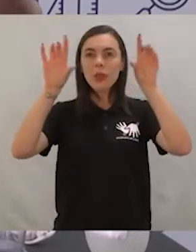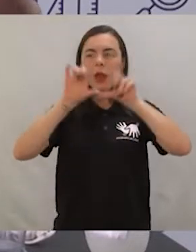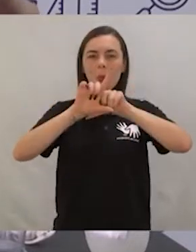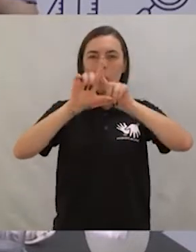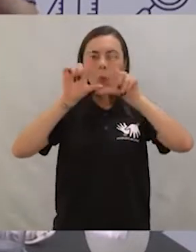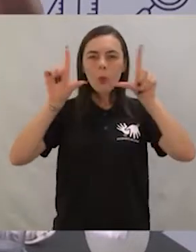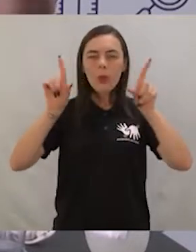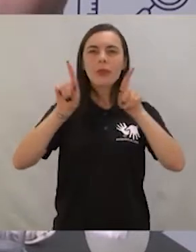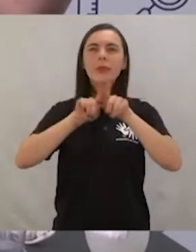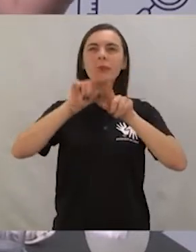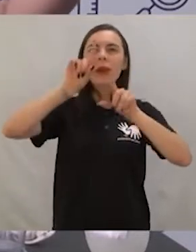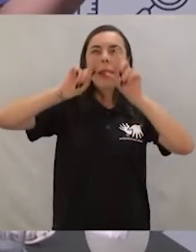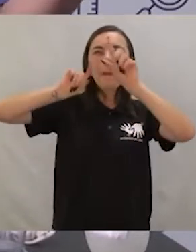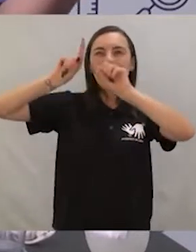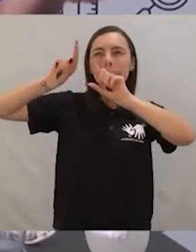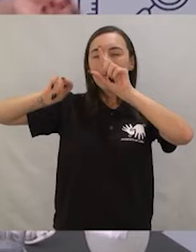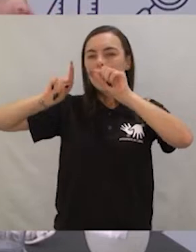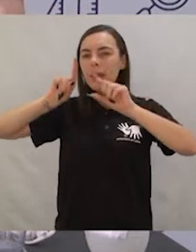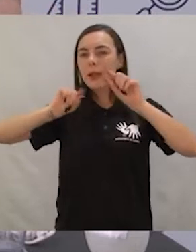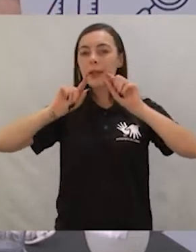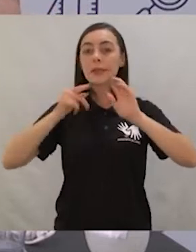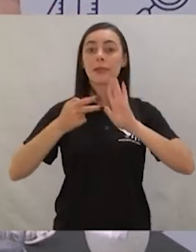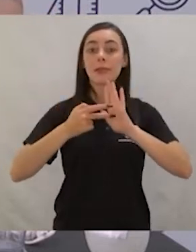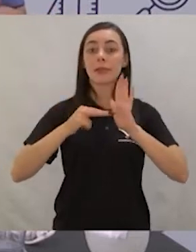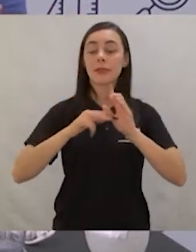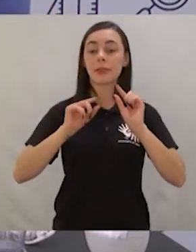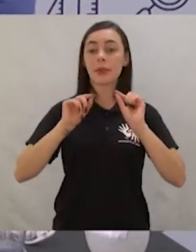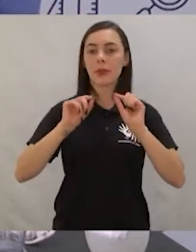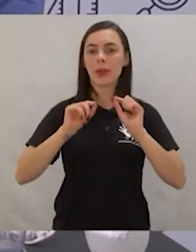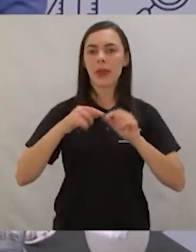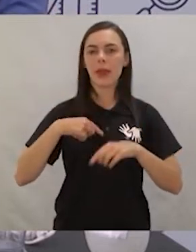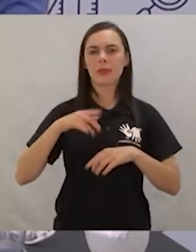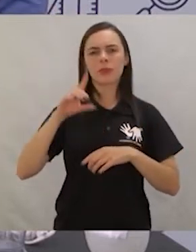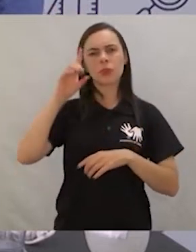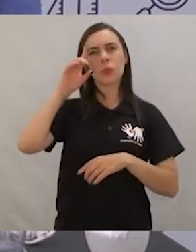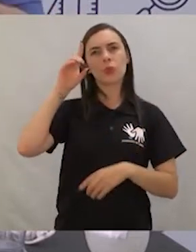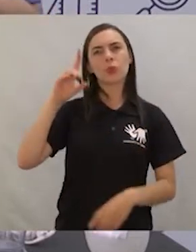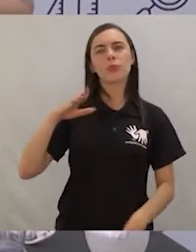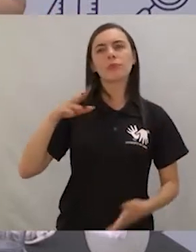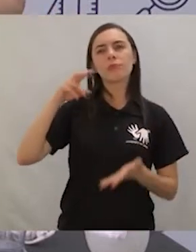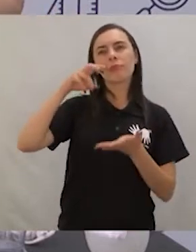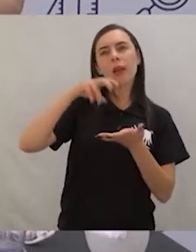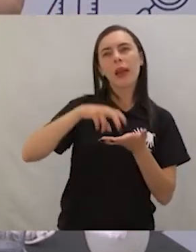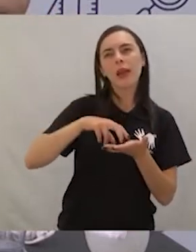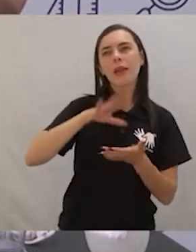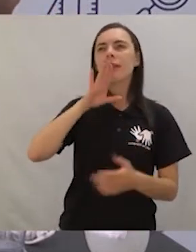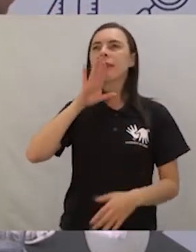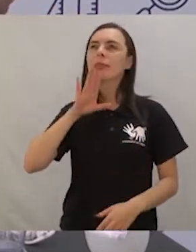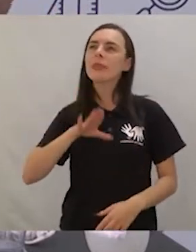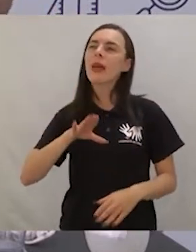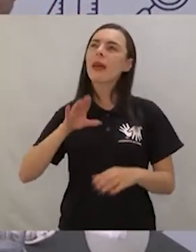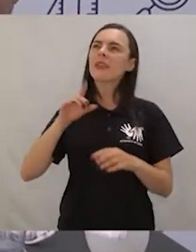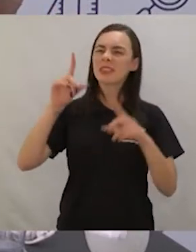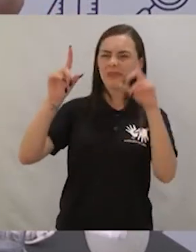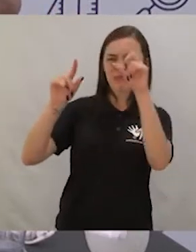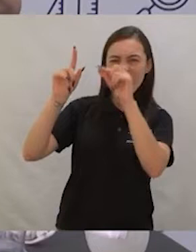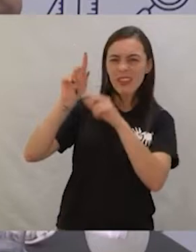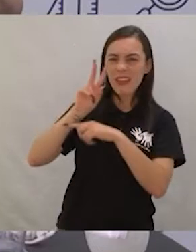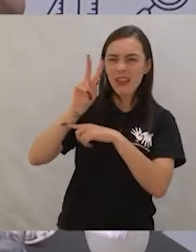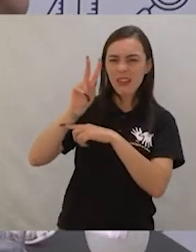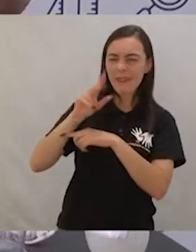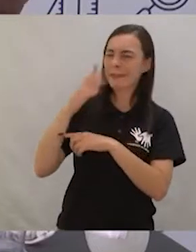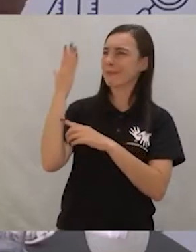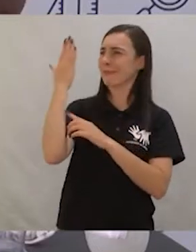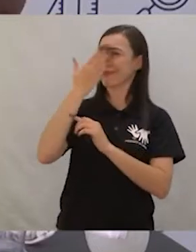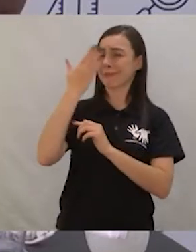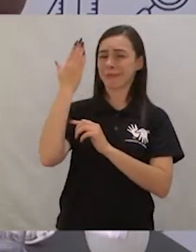limpíssimo e recém-feitas as estrelas. Então, quer dizer o quê? Quando nós olhamos para o céu durante o dia, a gente não consegue ver as